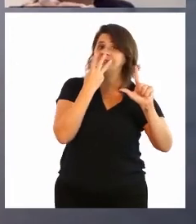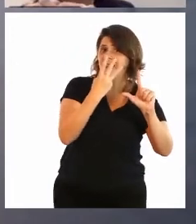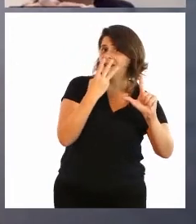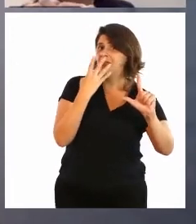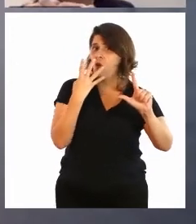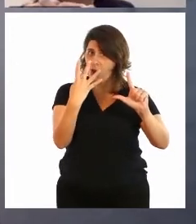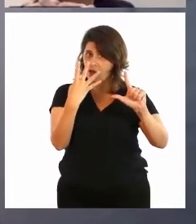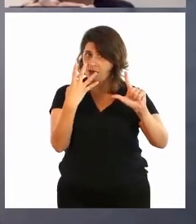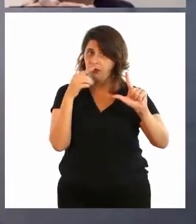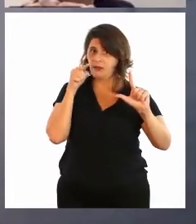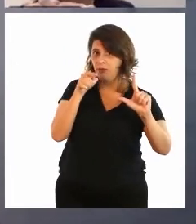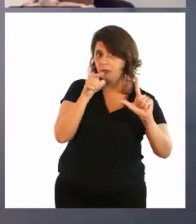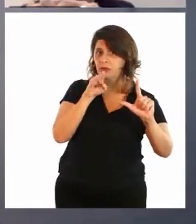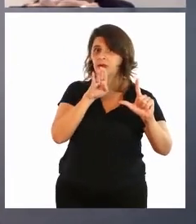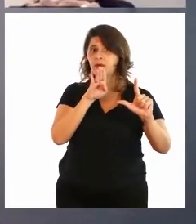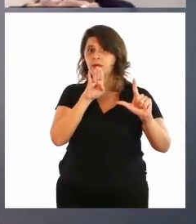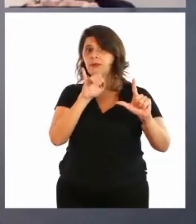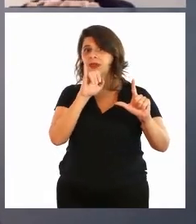34.bienal.org.br,